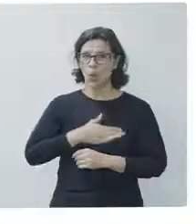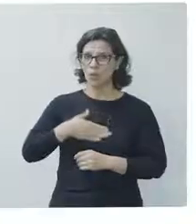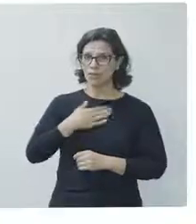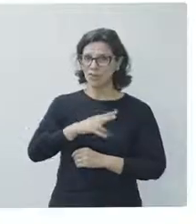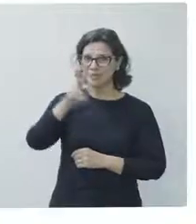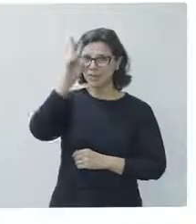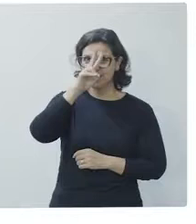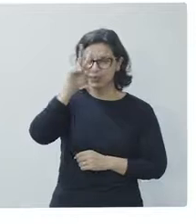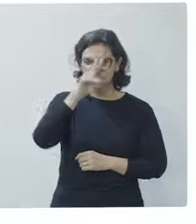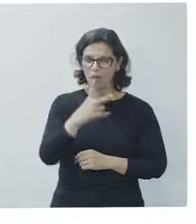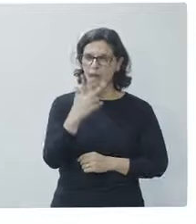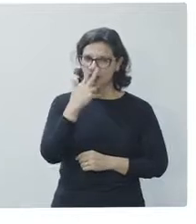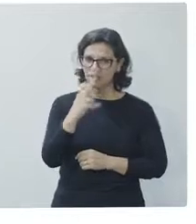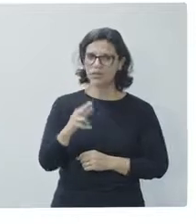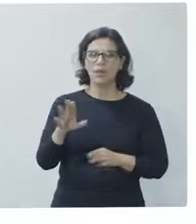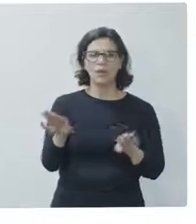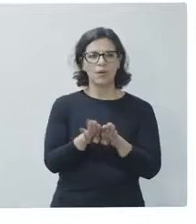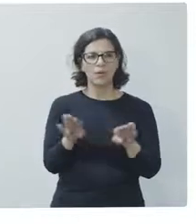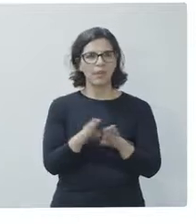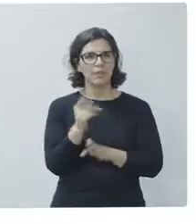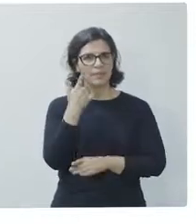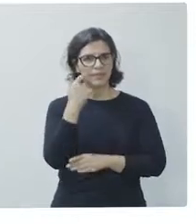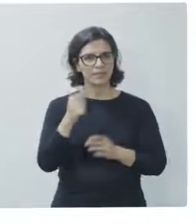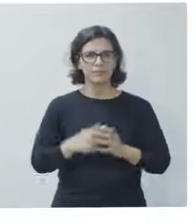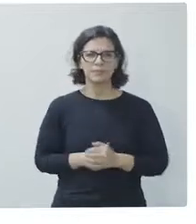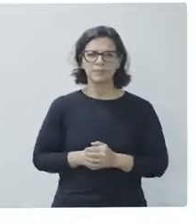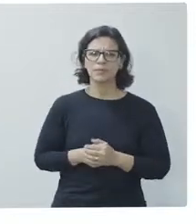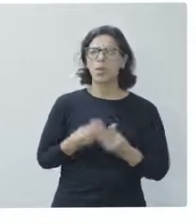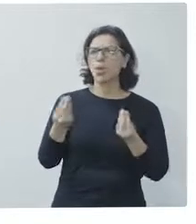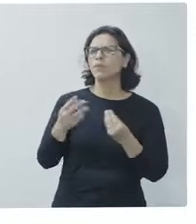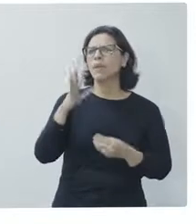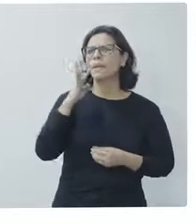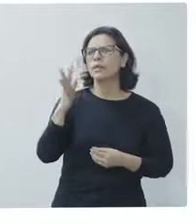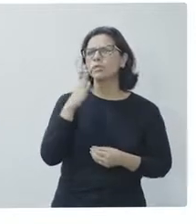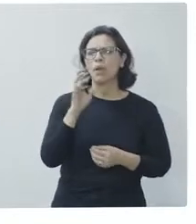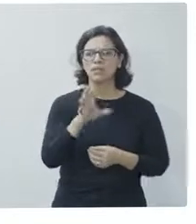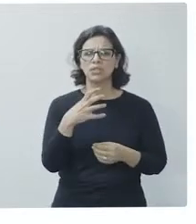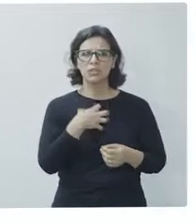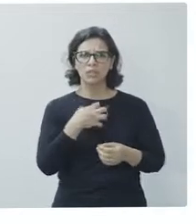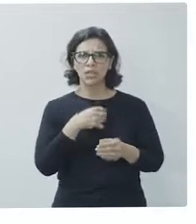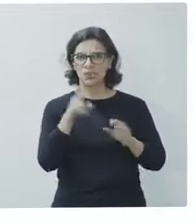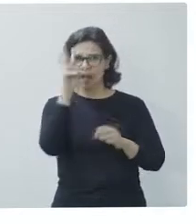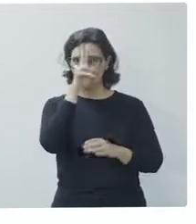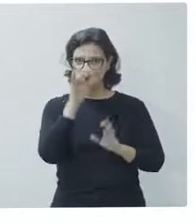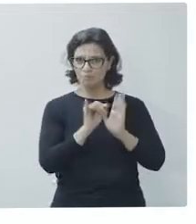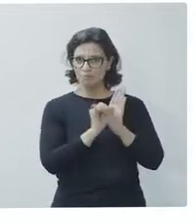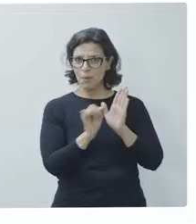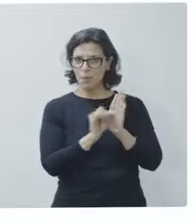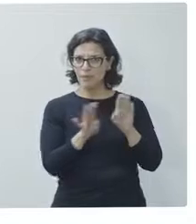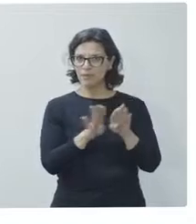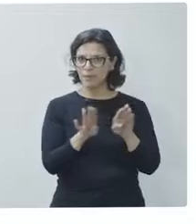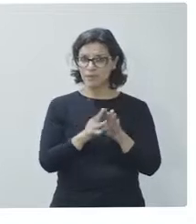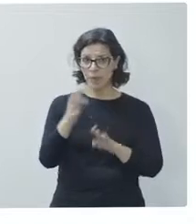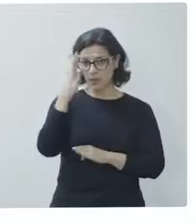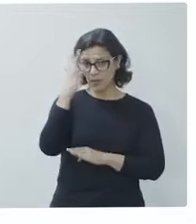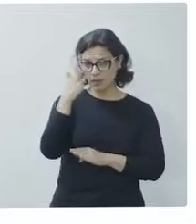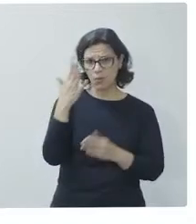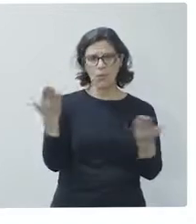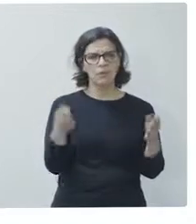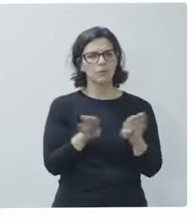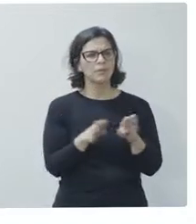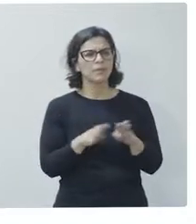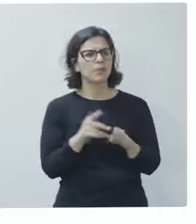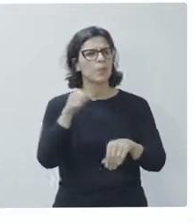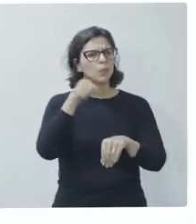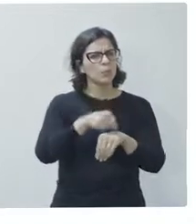desse conto? Acharam esse conto interessante? Foi assim que você pensou que poderia ser esse conto? Foi assim que você imaginou? Em